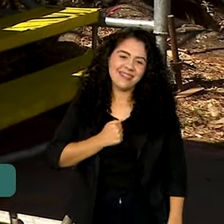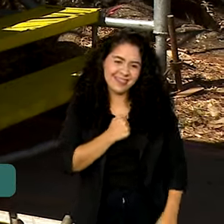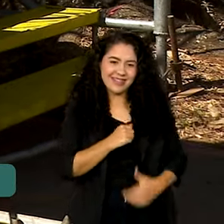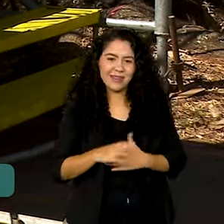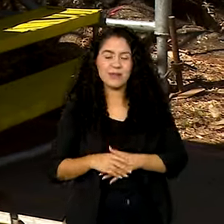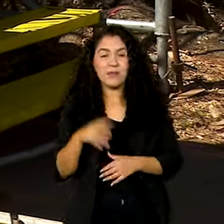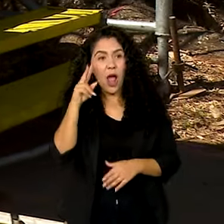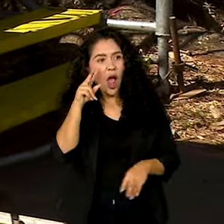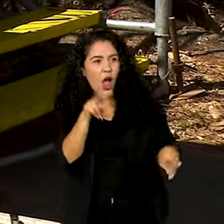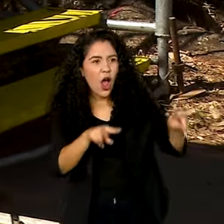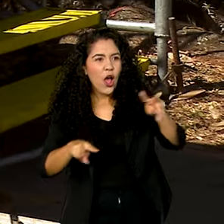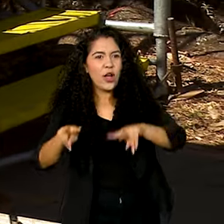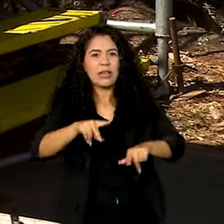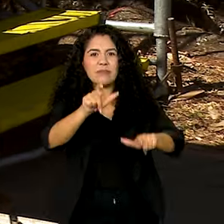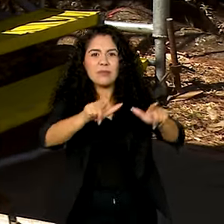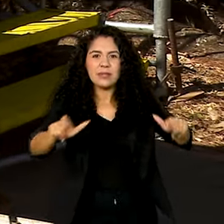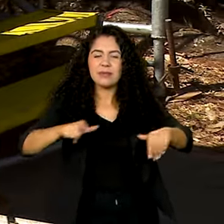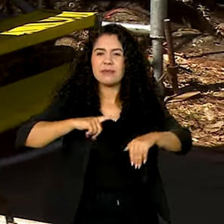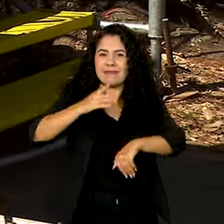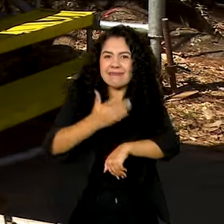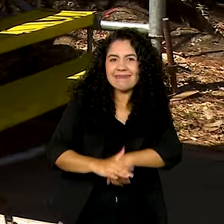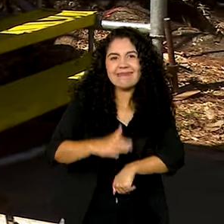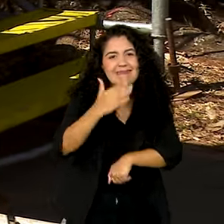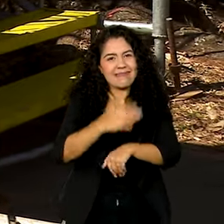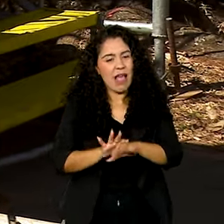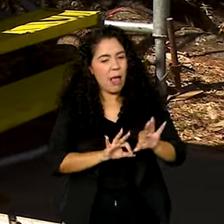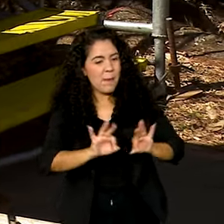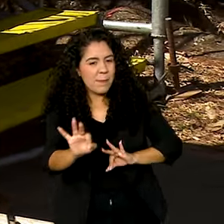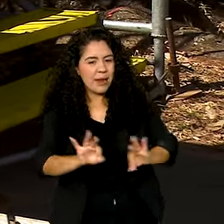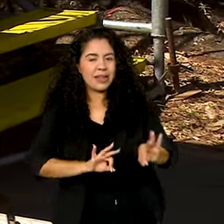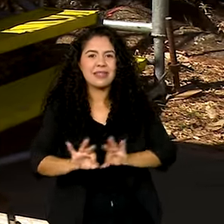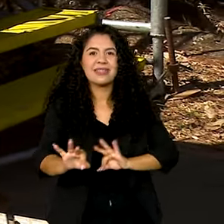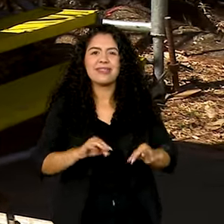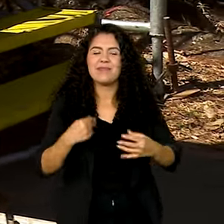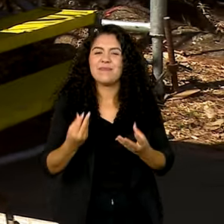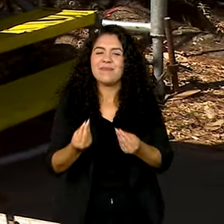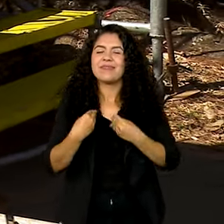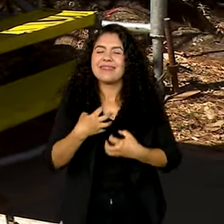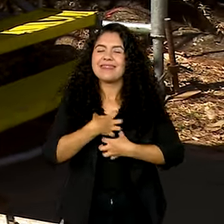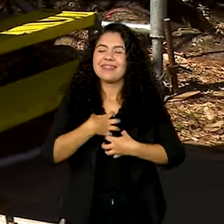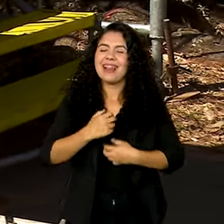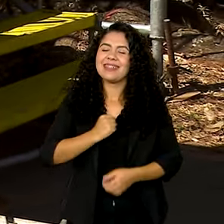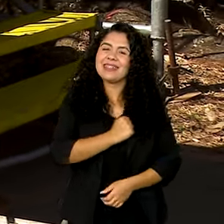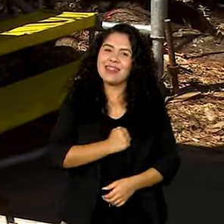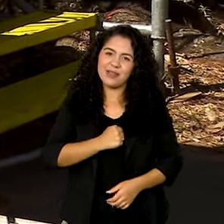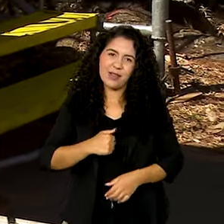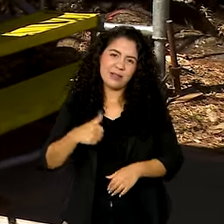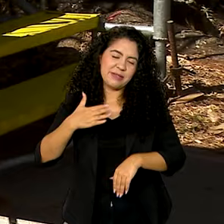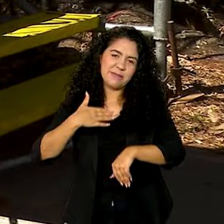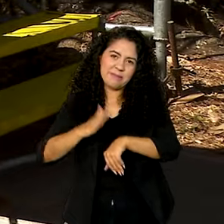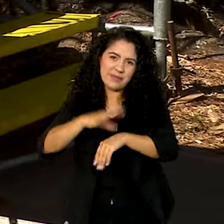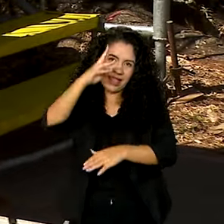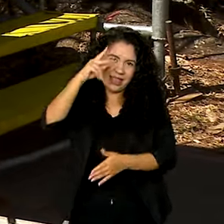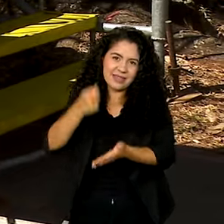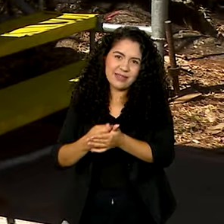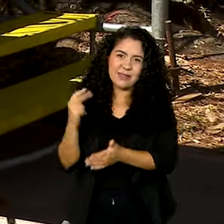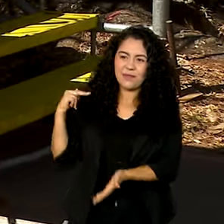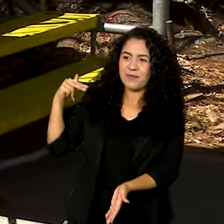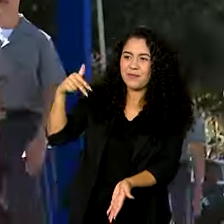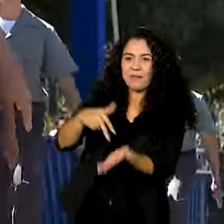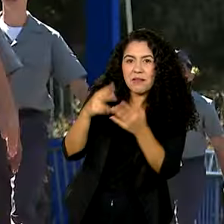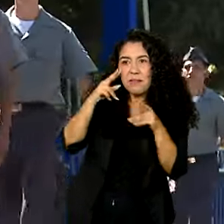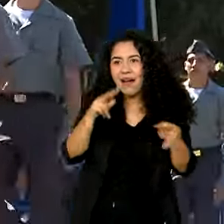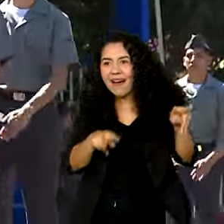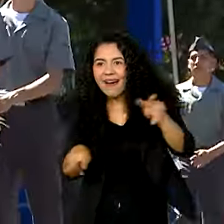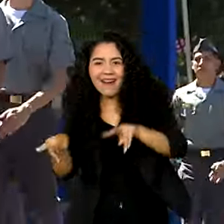essa preparação aqui, os militares, a organização, o planejamento, então meio que veio uma saudade e eu resolvi passar aqui para rever tudo